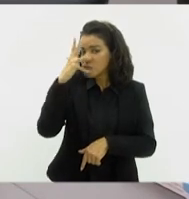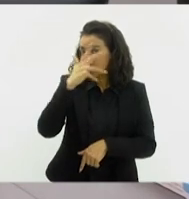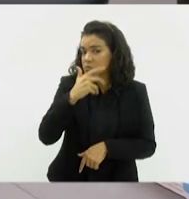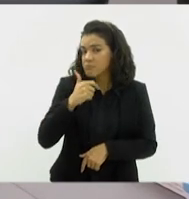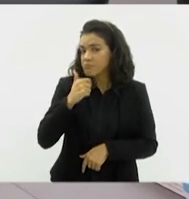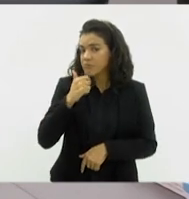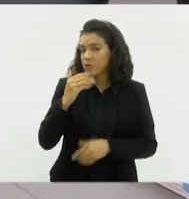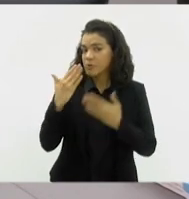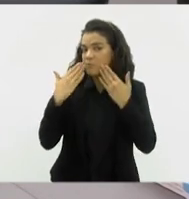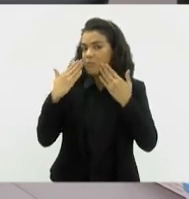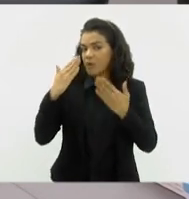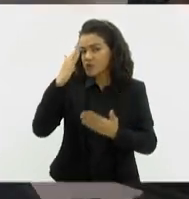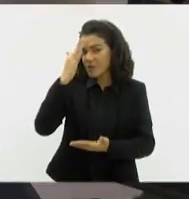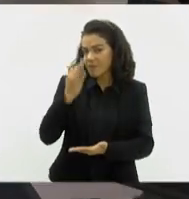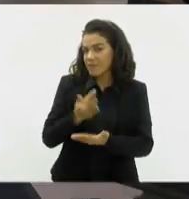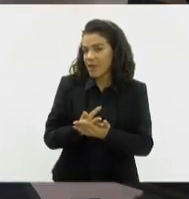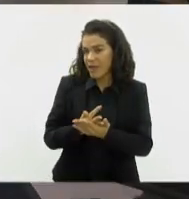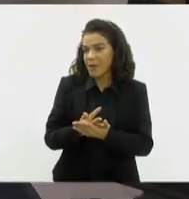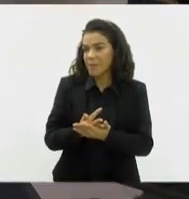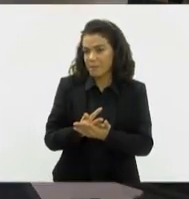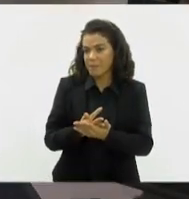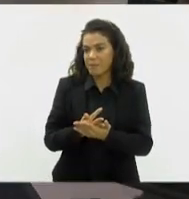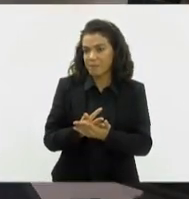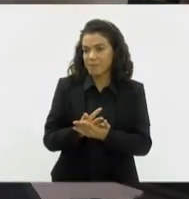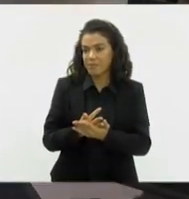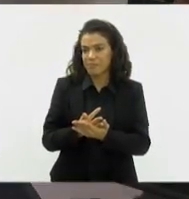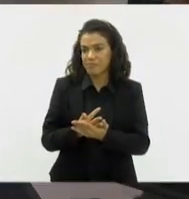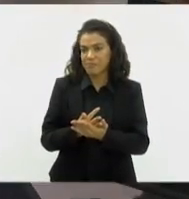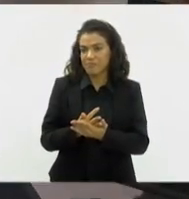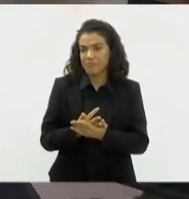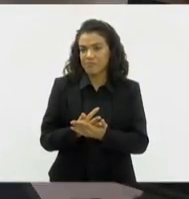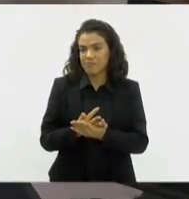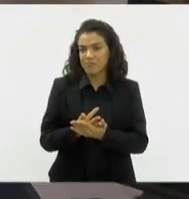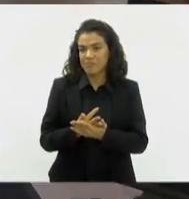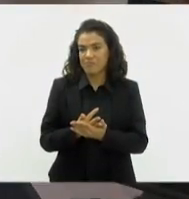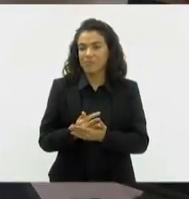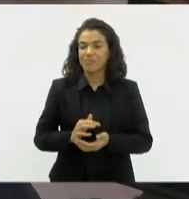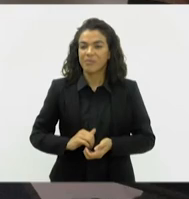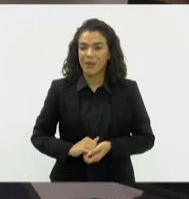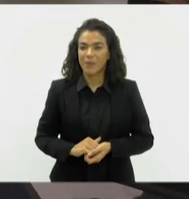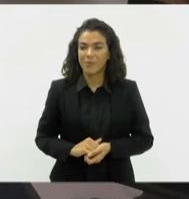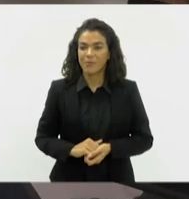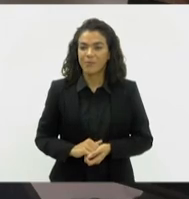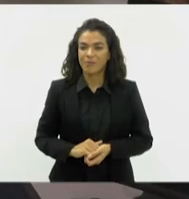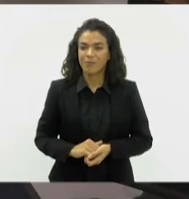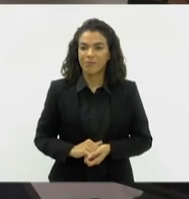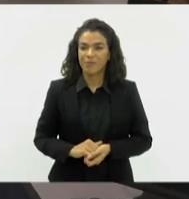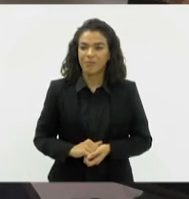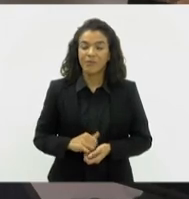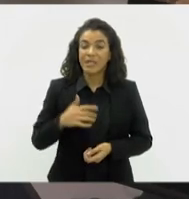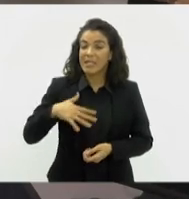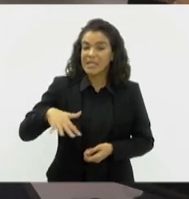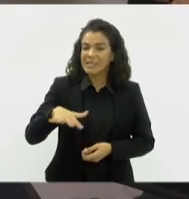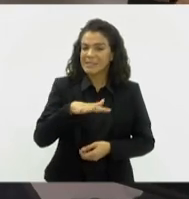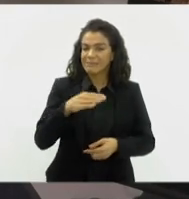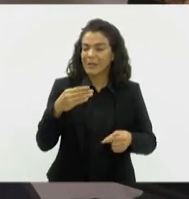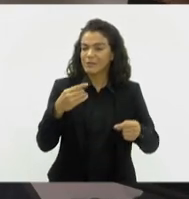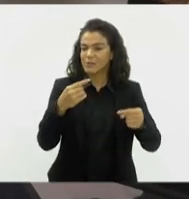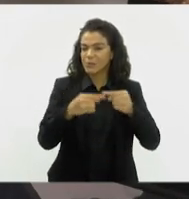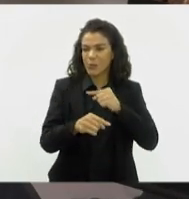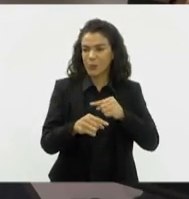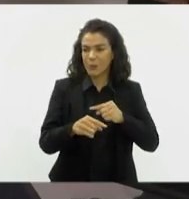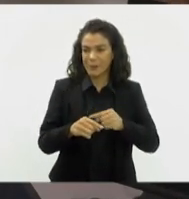tá? Mas deixo aqui o ensinamento, que é o que eu faço com os meus, que realmente nesses espaços não cabe, tá